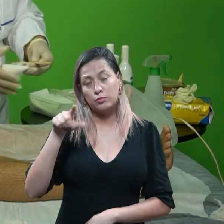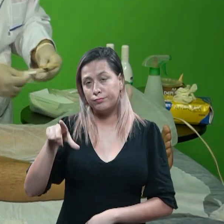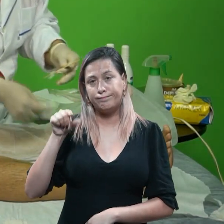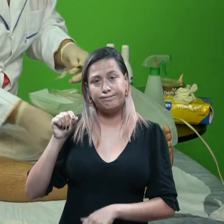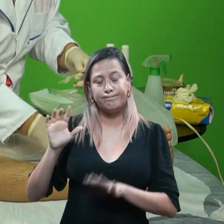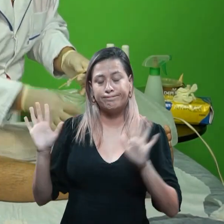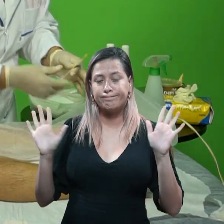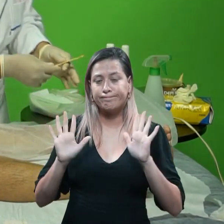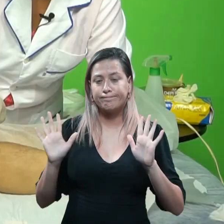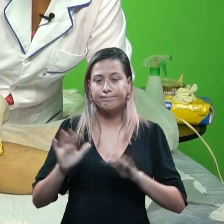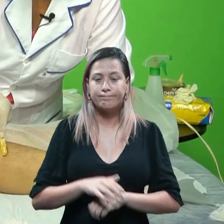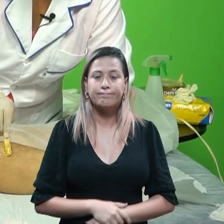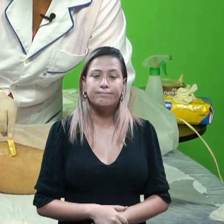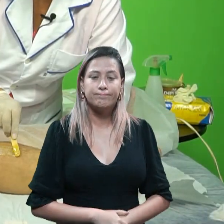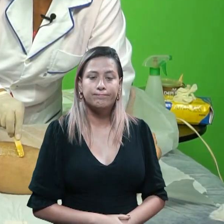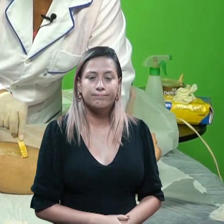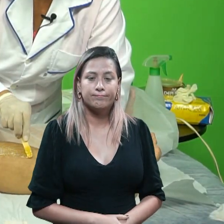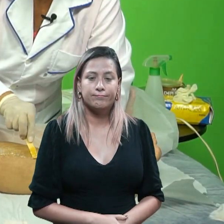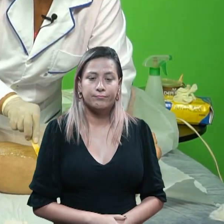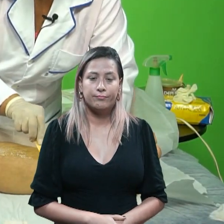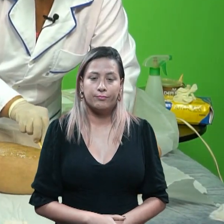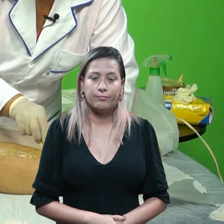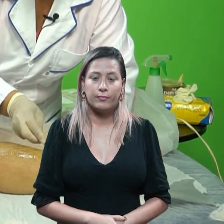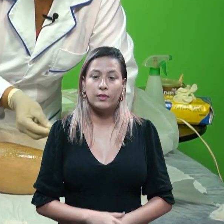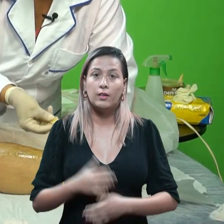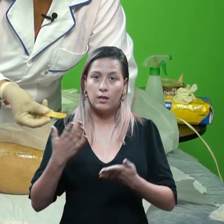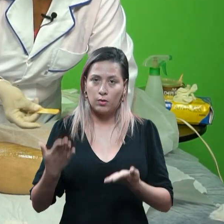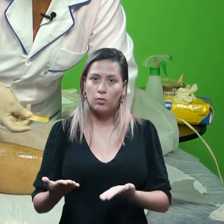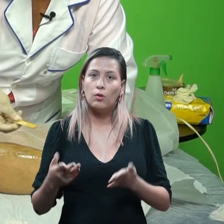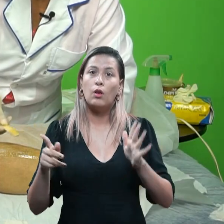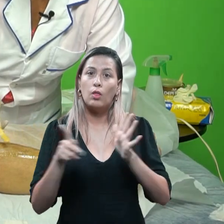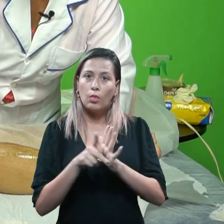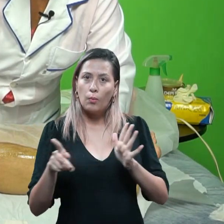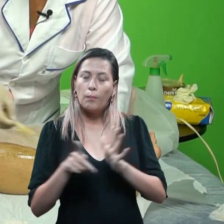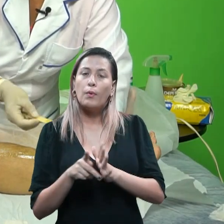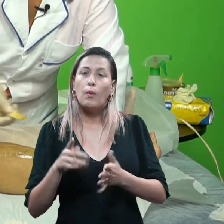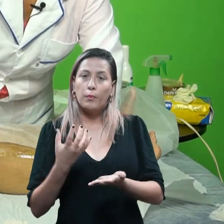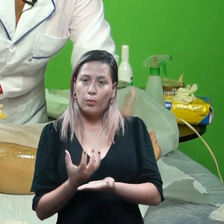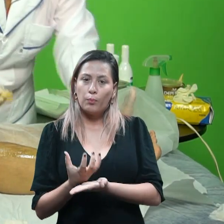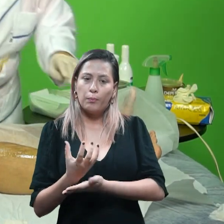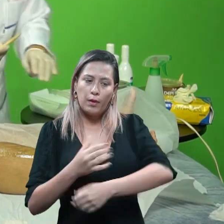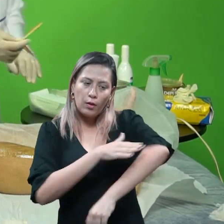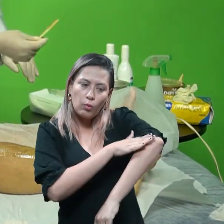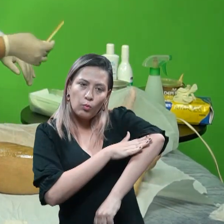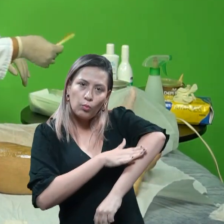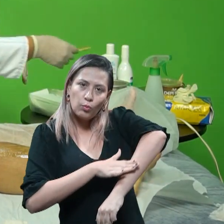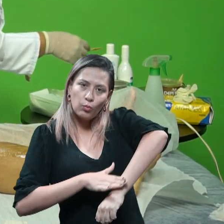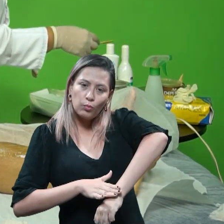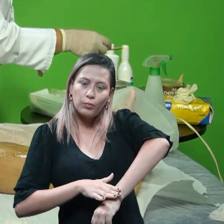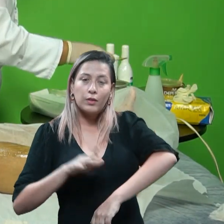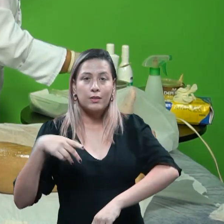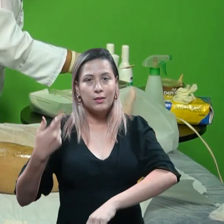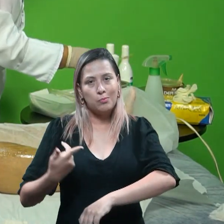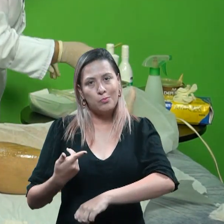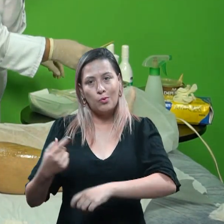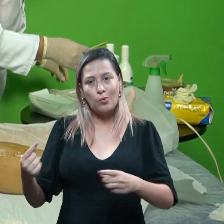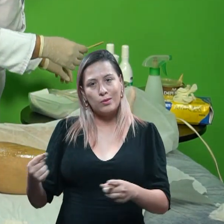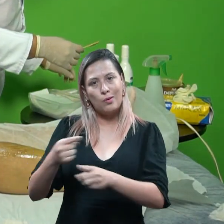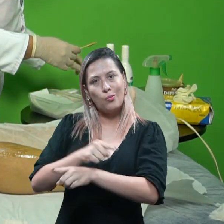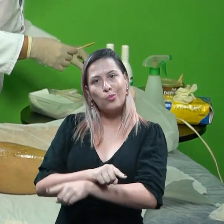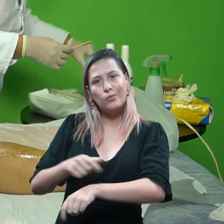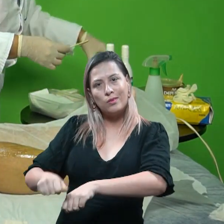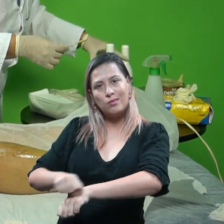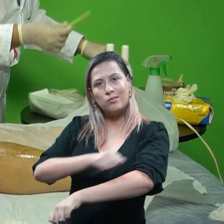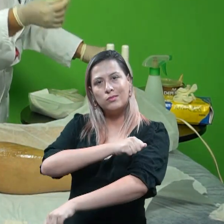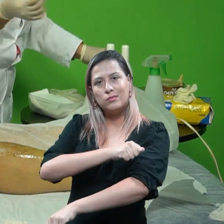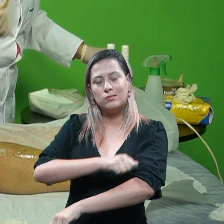preferência, ok? Eu vou colocar no sentido do pelo, certo? E vou retirar no sentido contrário do